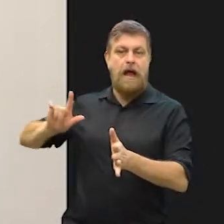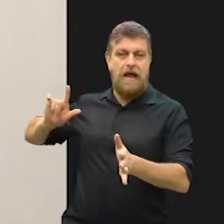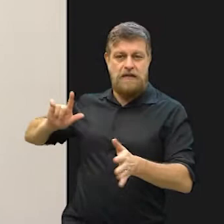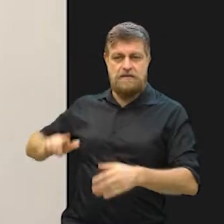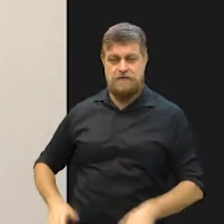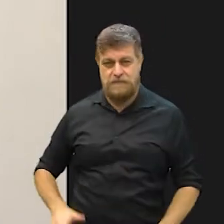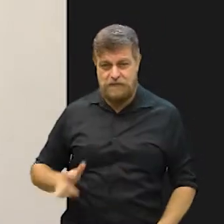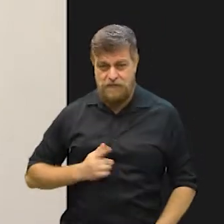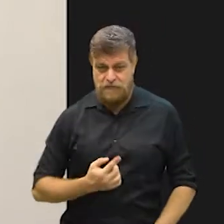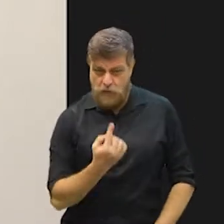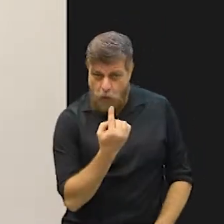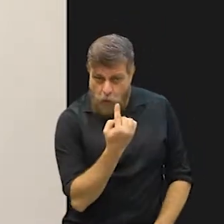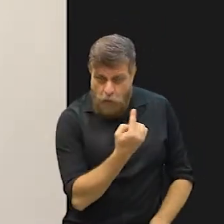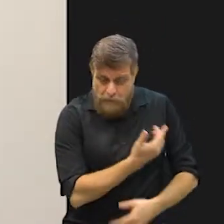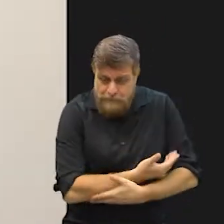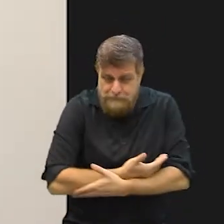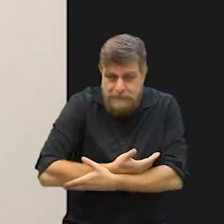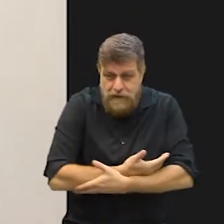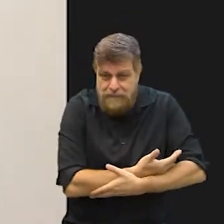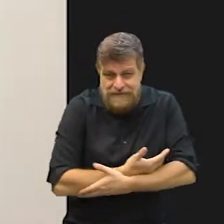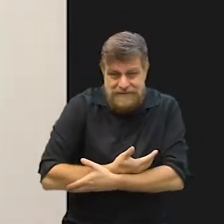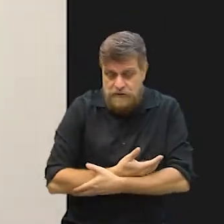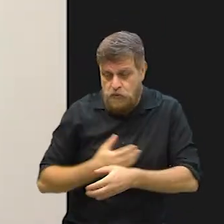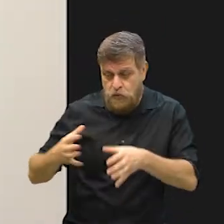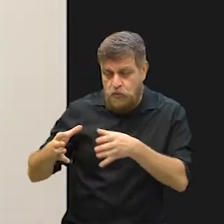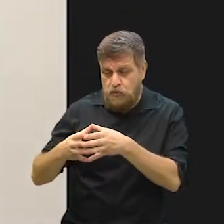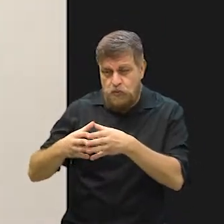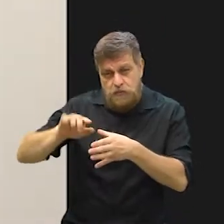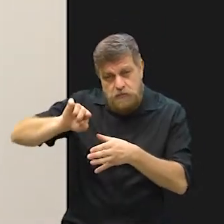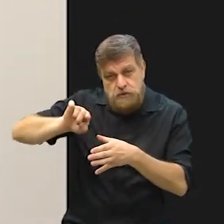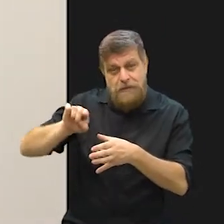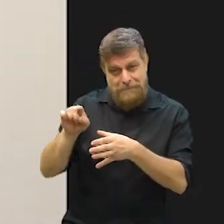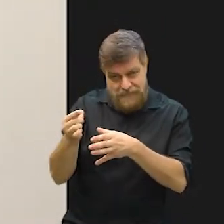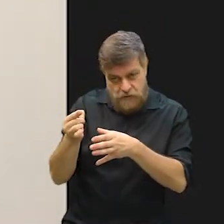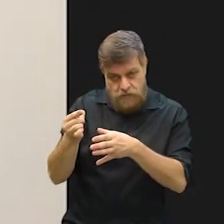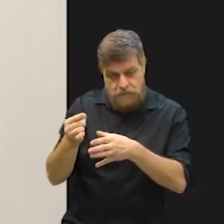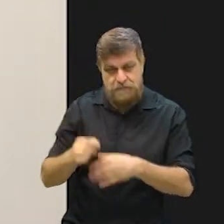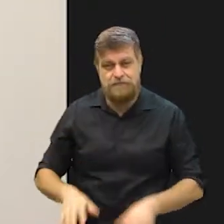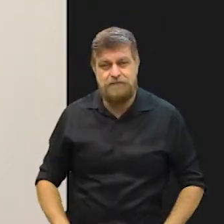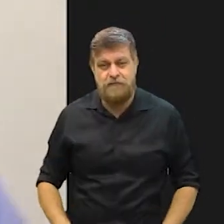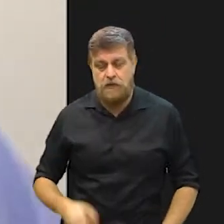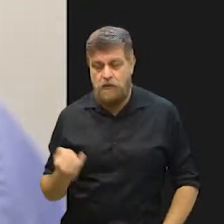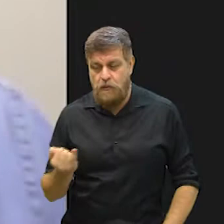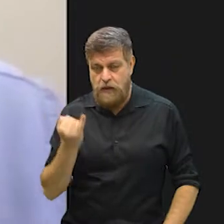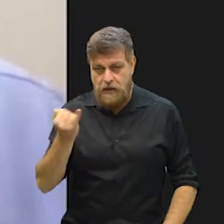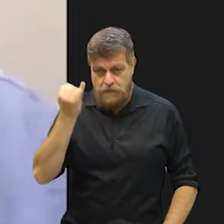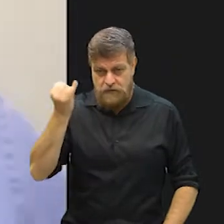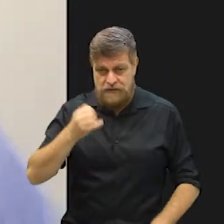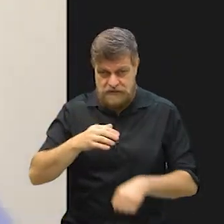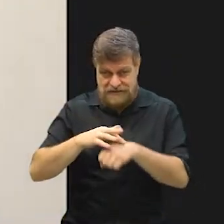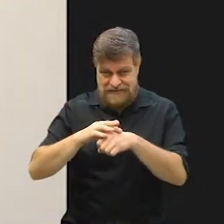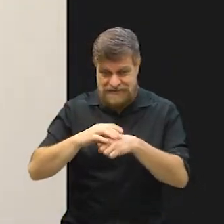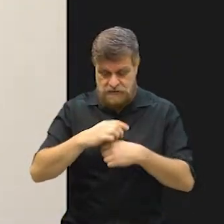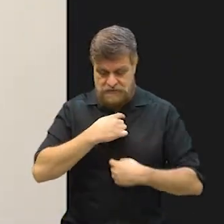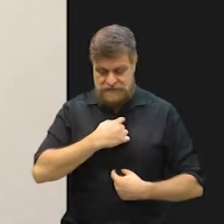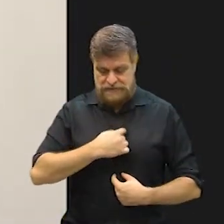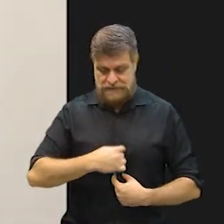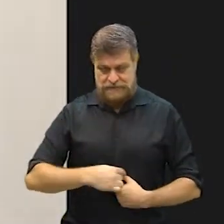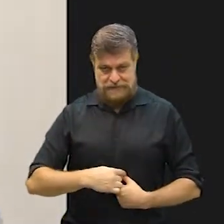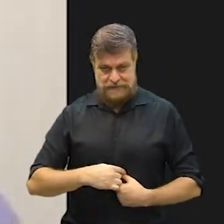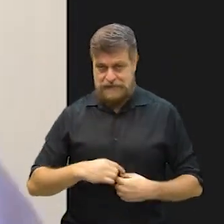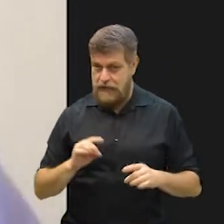1.000 fetos, né? E o importante da mielomeningocele é que ela é uma